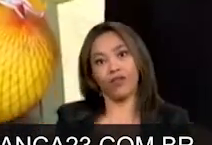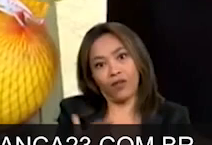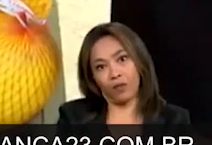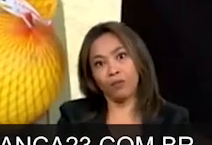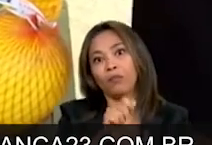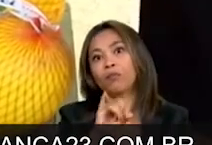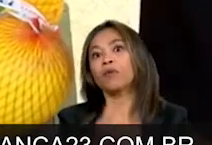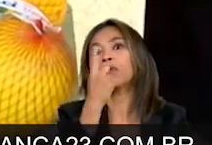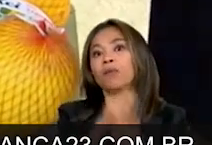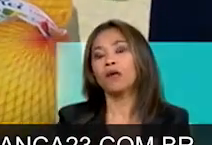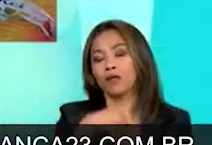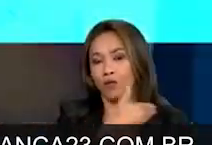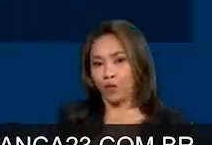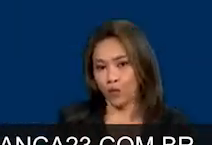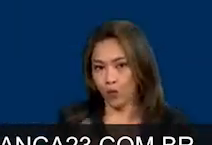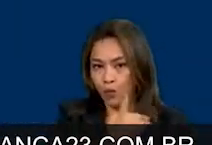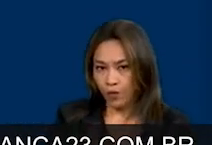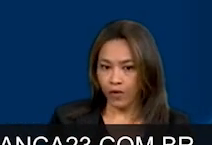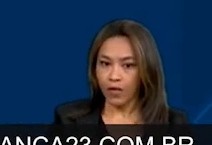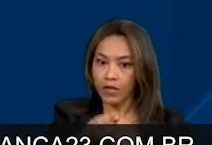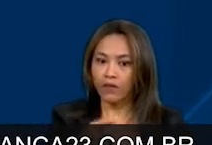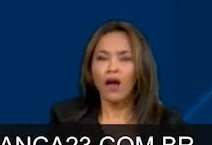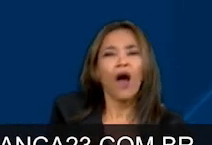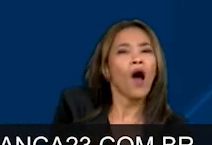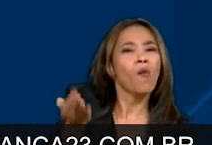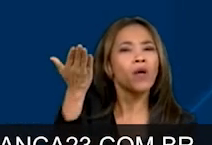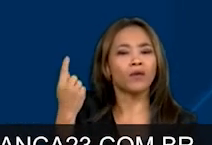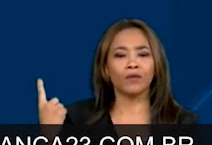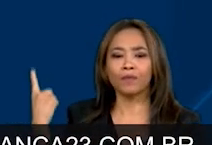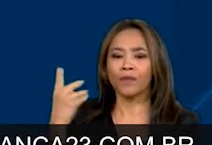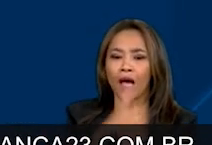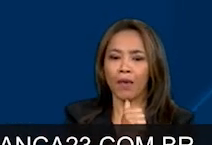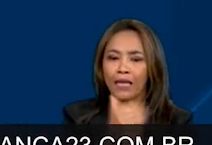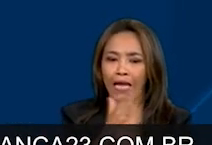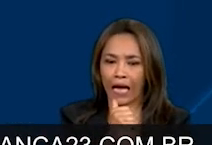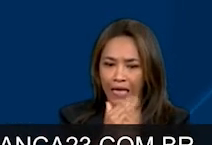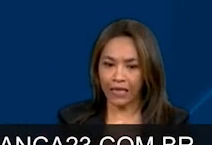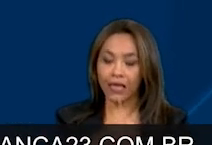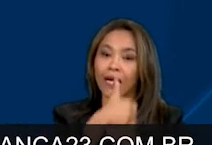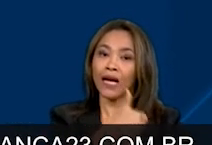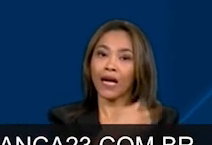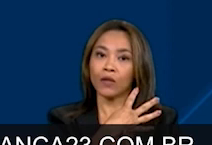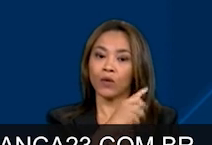itens que tiveram maior aumento nos preços foram a batata, com alta de